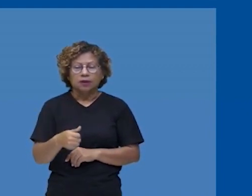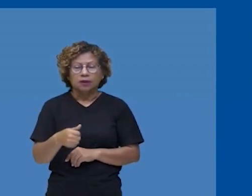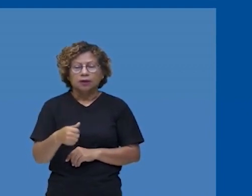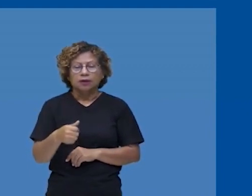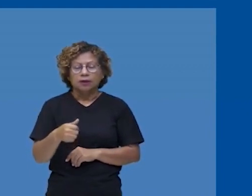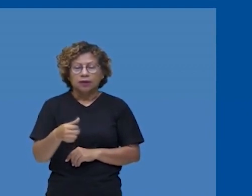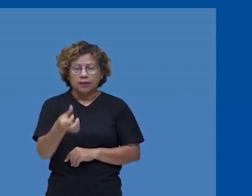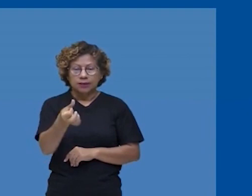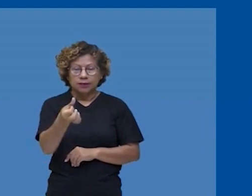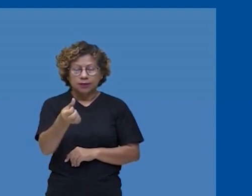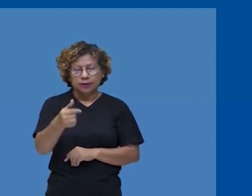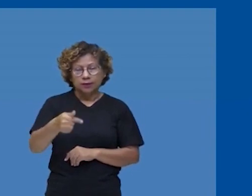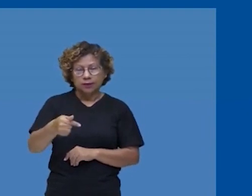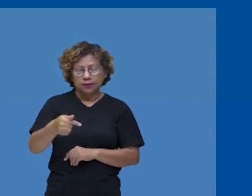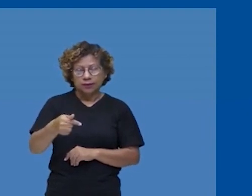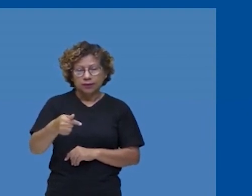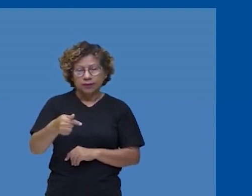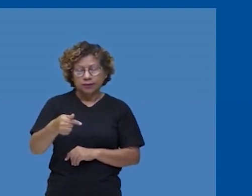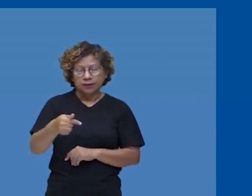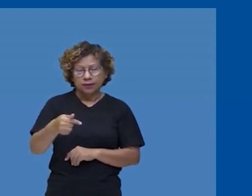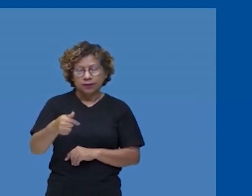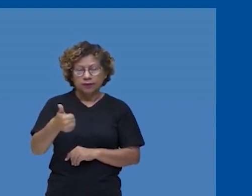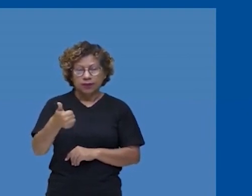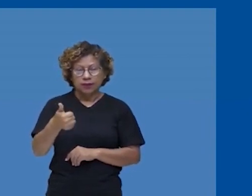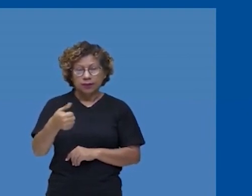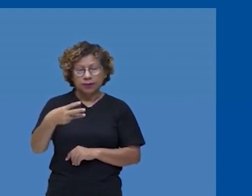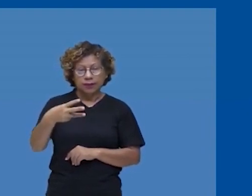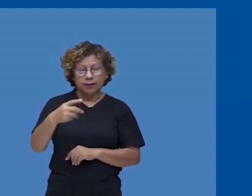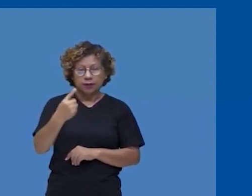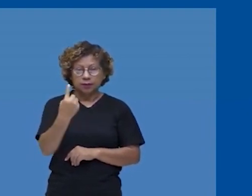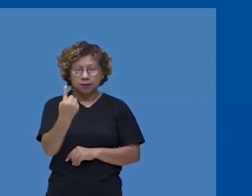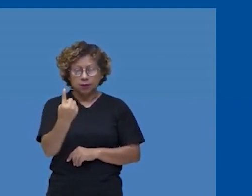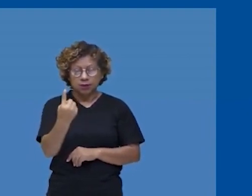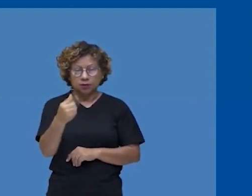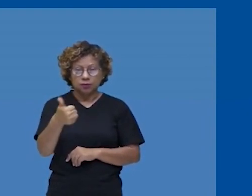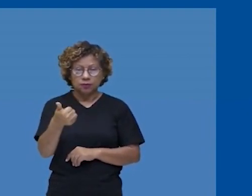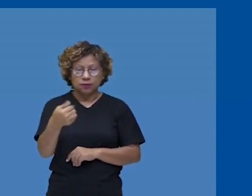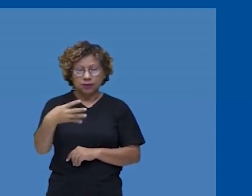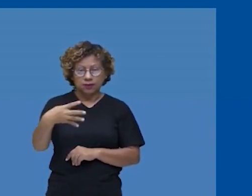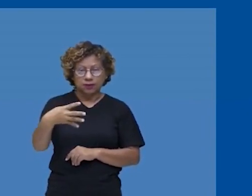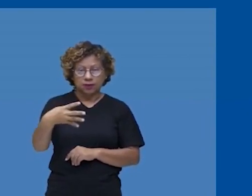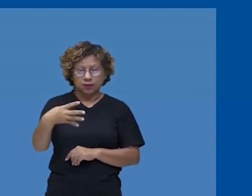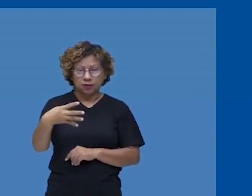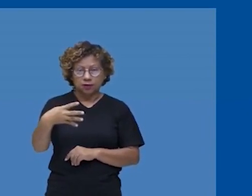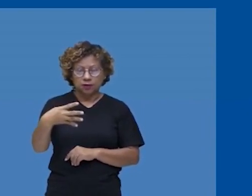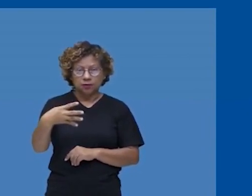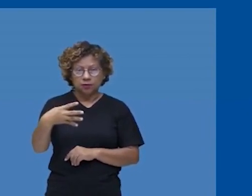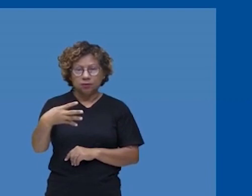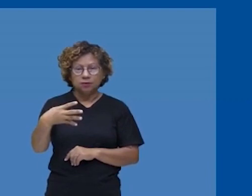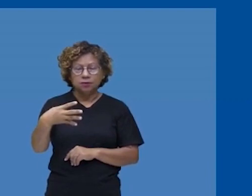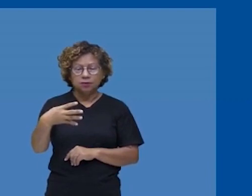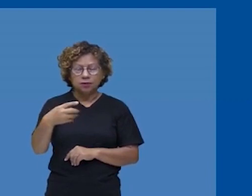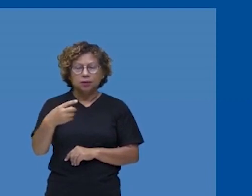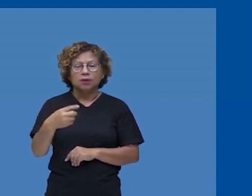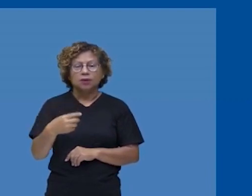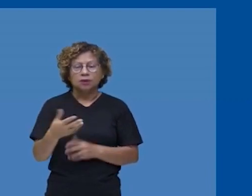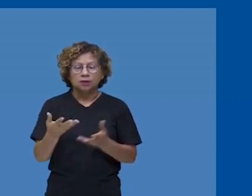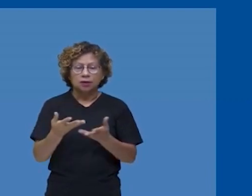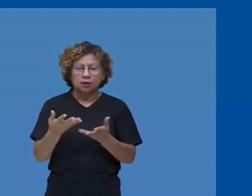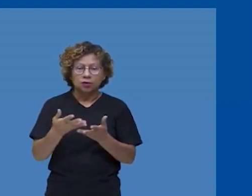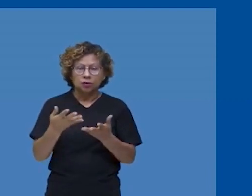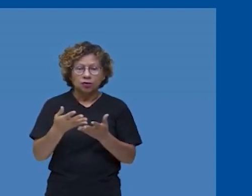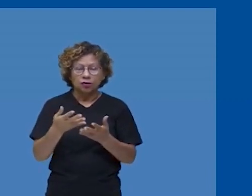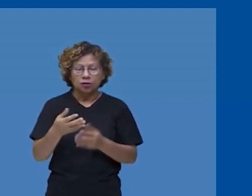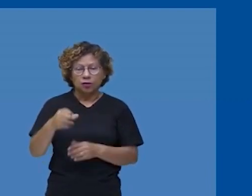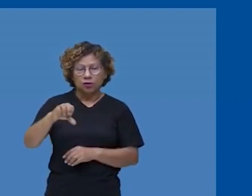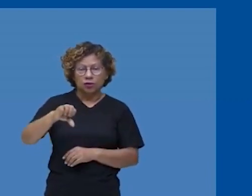7. 7 mais 7, 14. Vai 1 lá para cima. 9 mais 1, 10 mais 1, 11. Então, olha